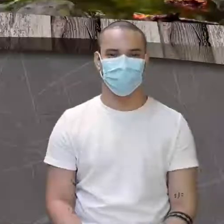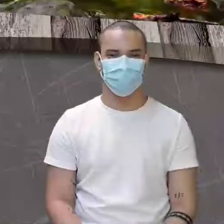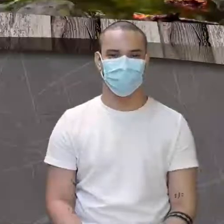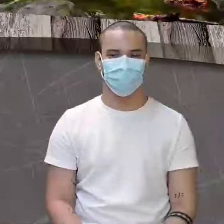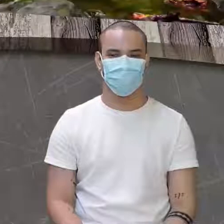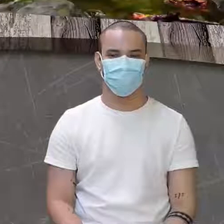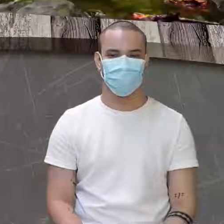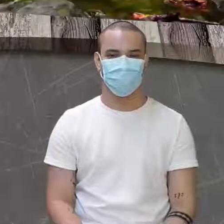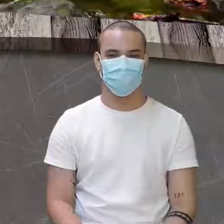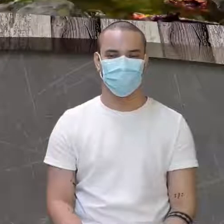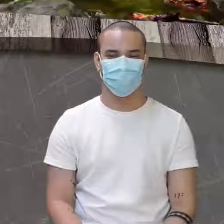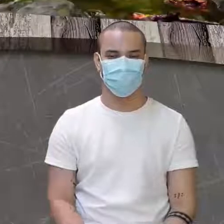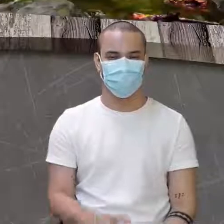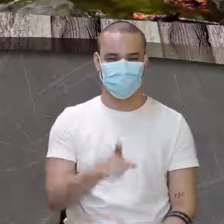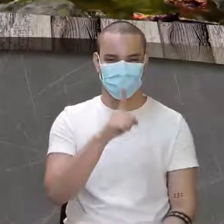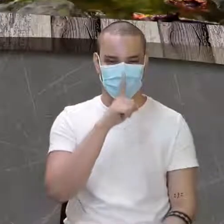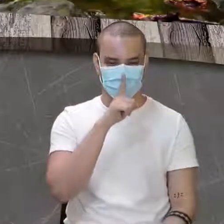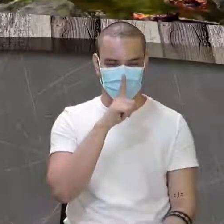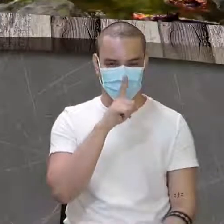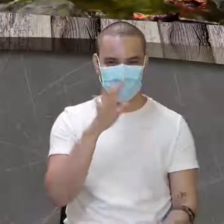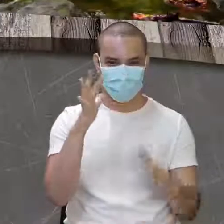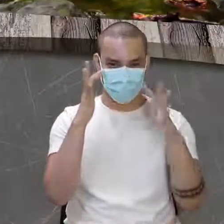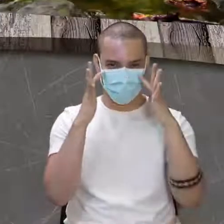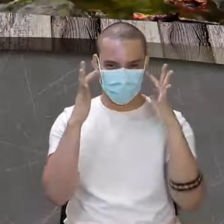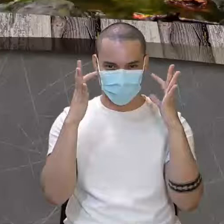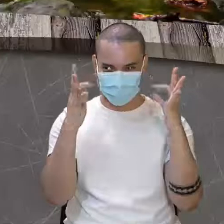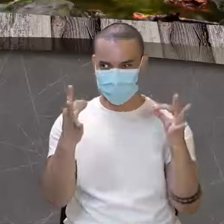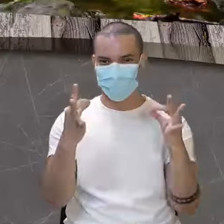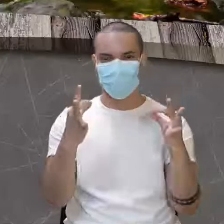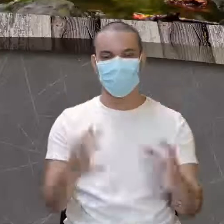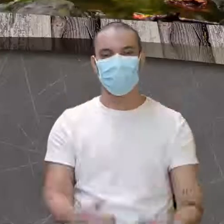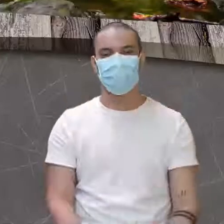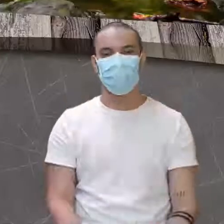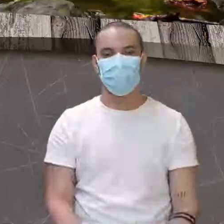Preste atenção agora. Fica quieto.